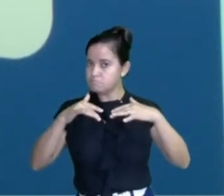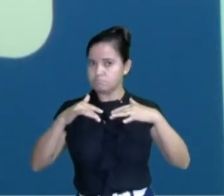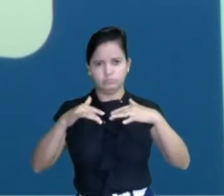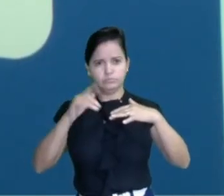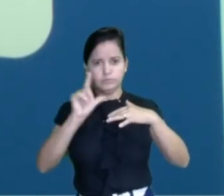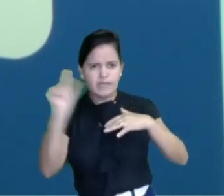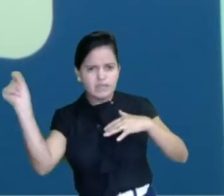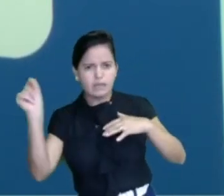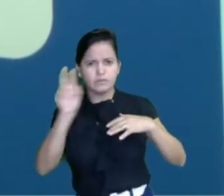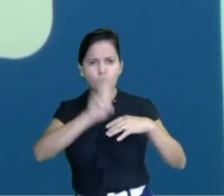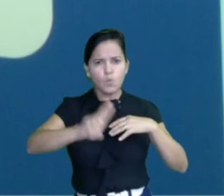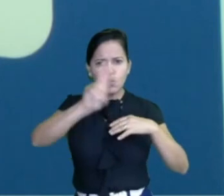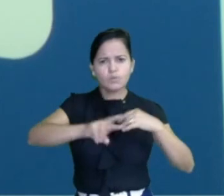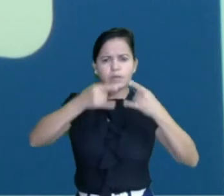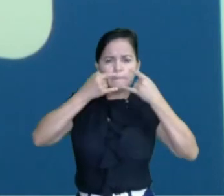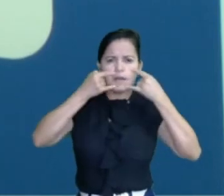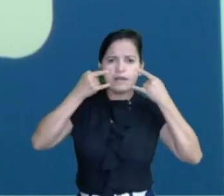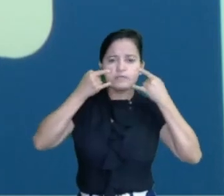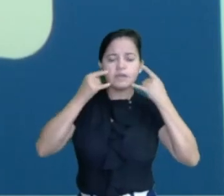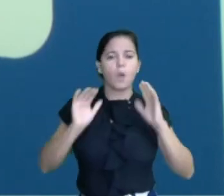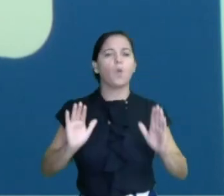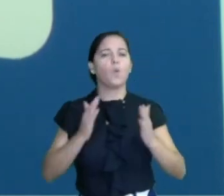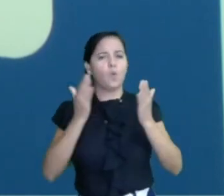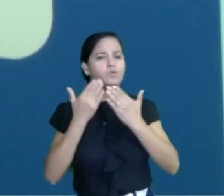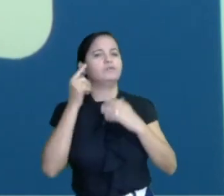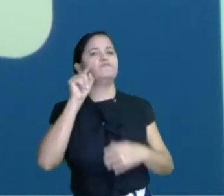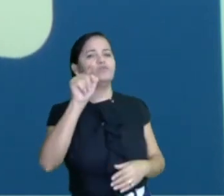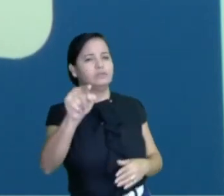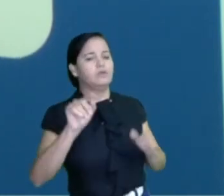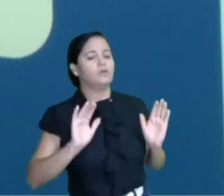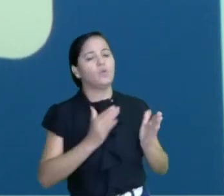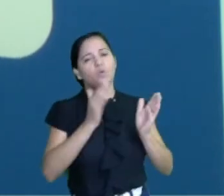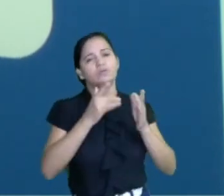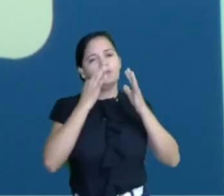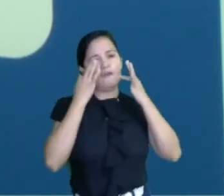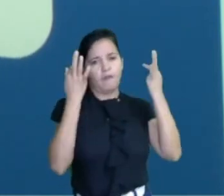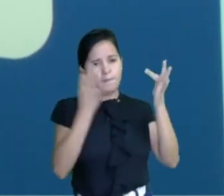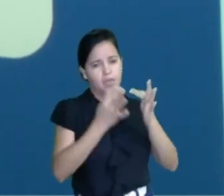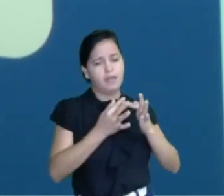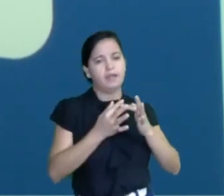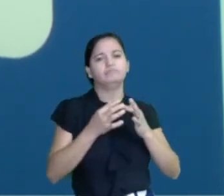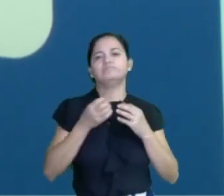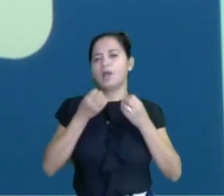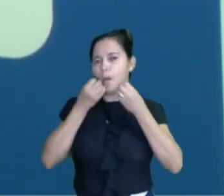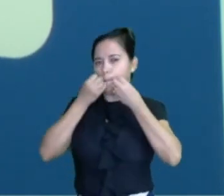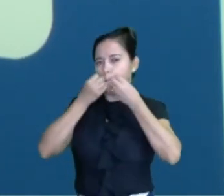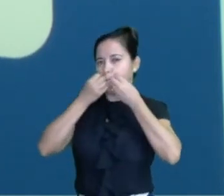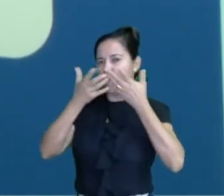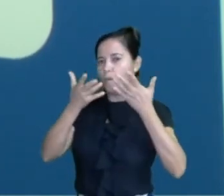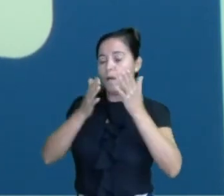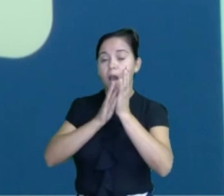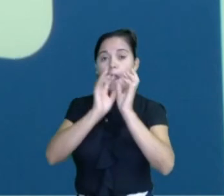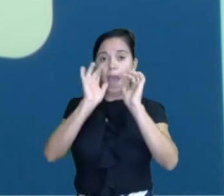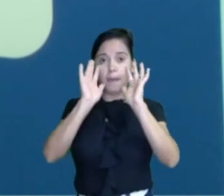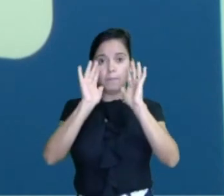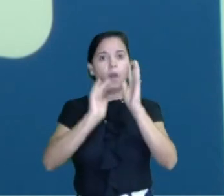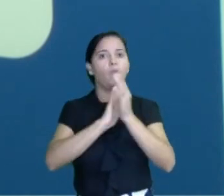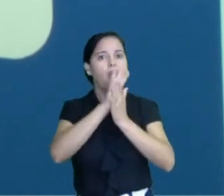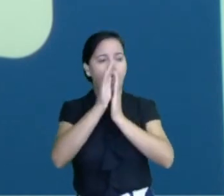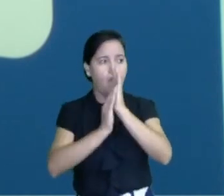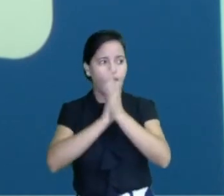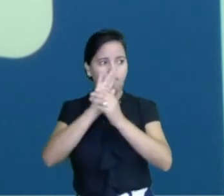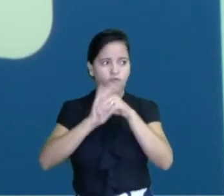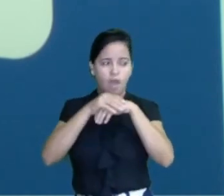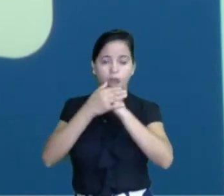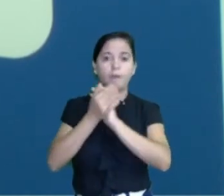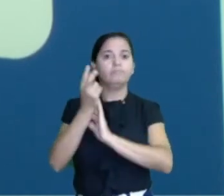usa máscara, cuide de você, cuide de sua família, tá bom? Lava as mãos, lava bem lavadinha,